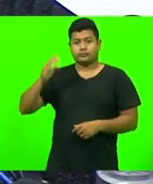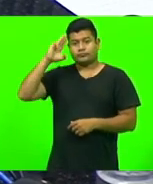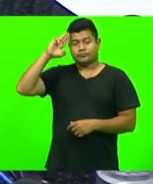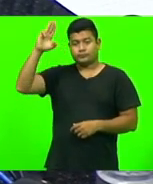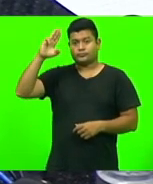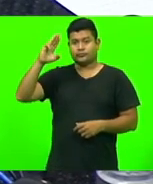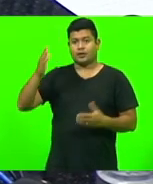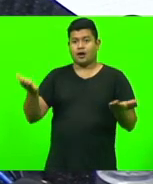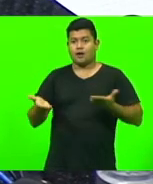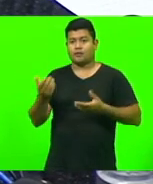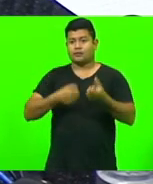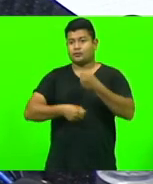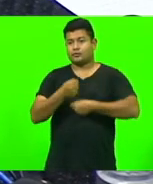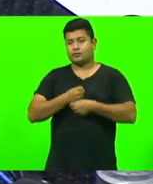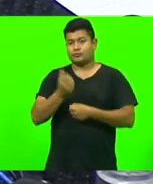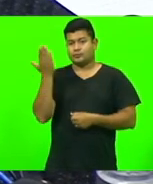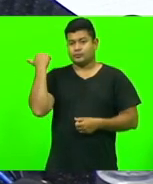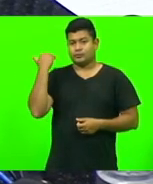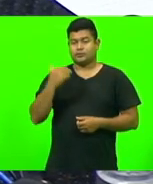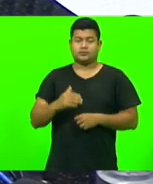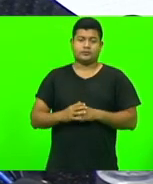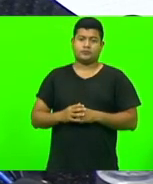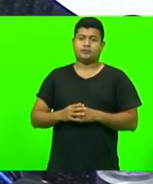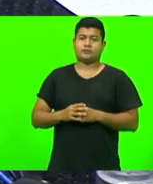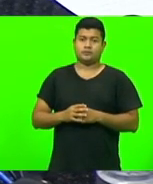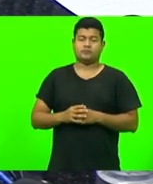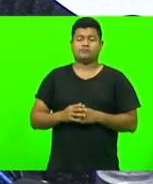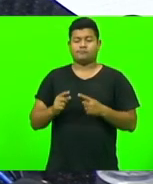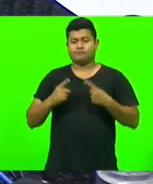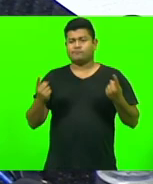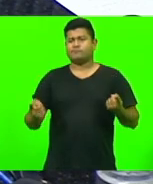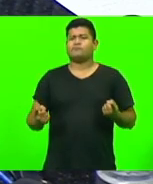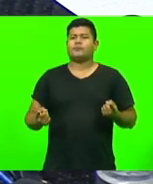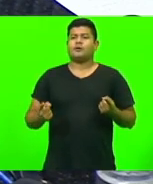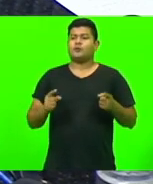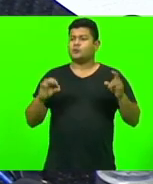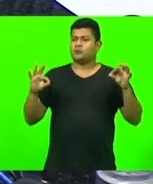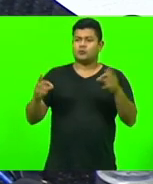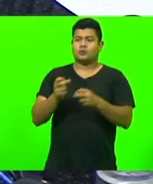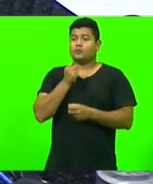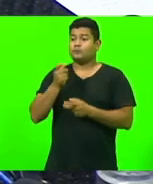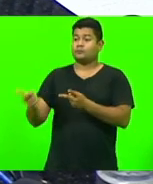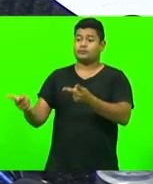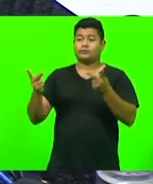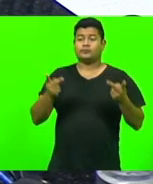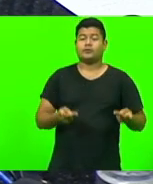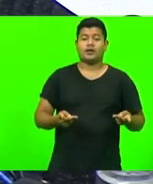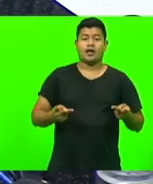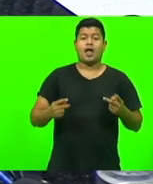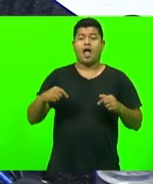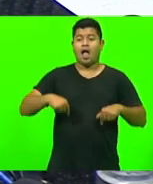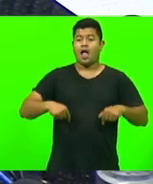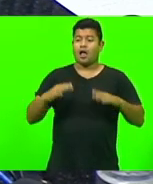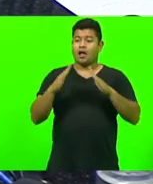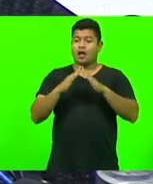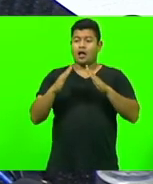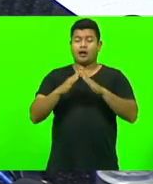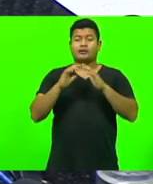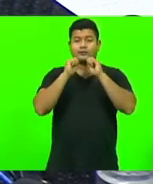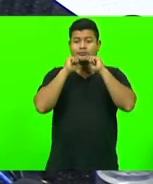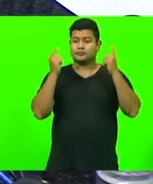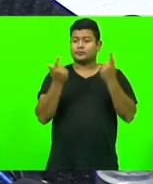nesse ano que passou. Enfim, sejam todos bem-vindos à casa, que é a casa de todos nós, é a casa do